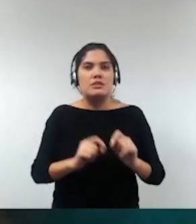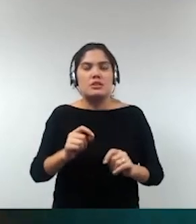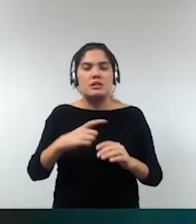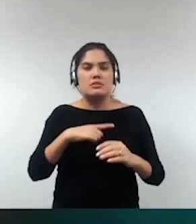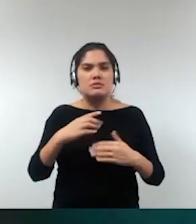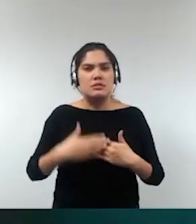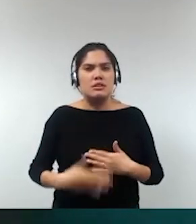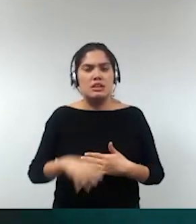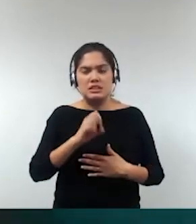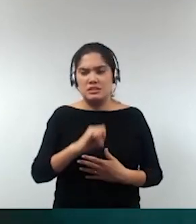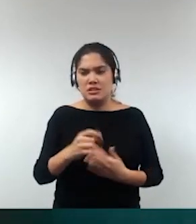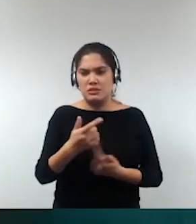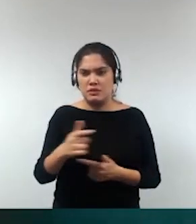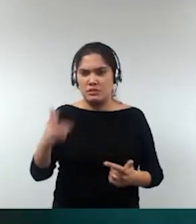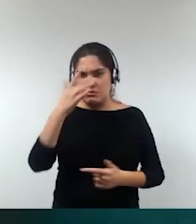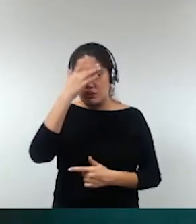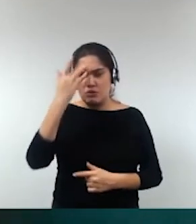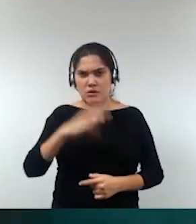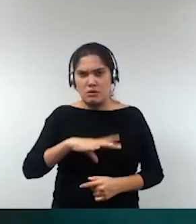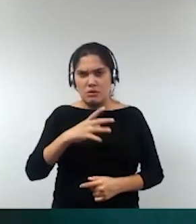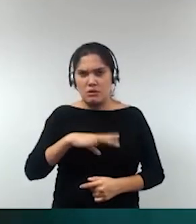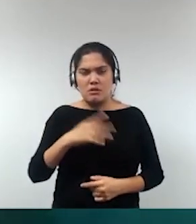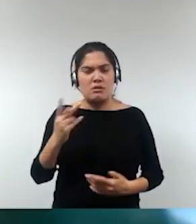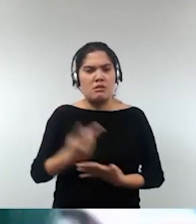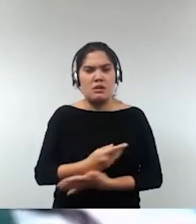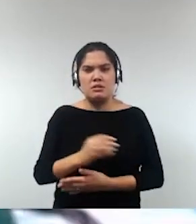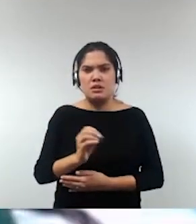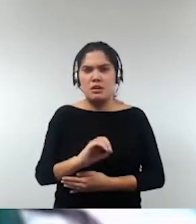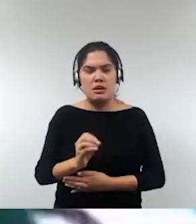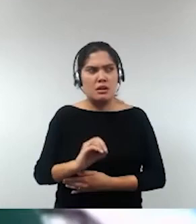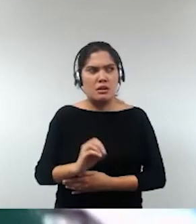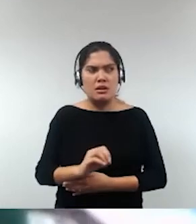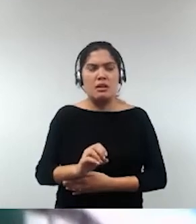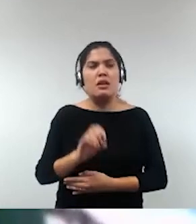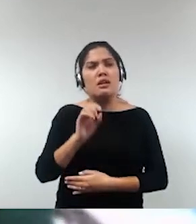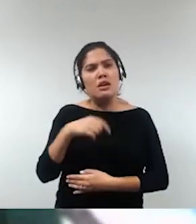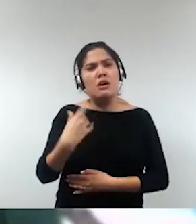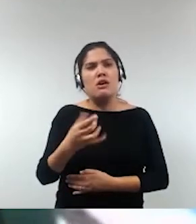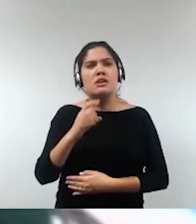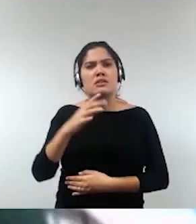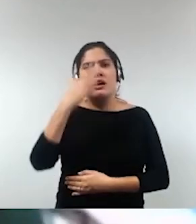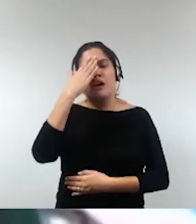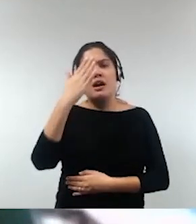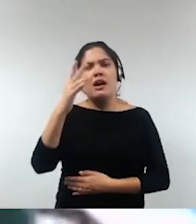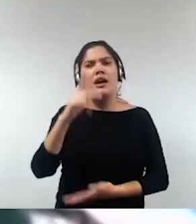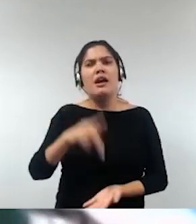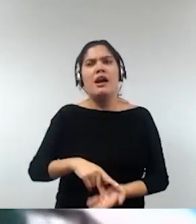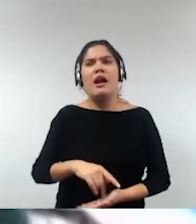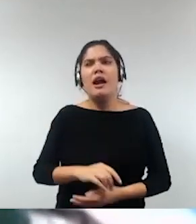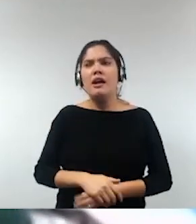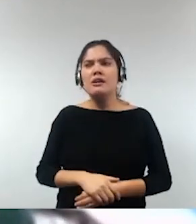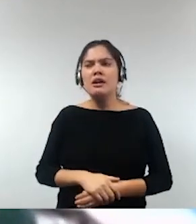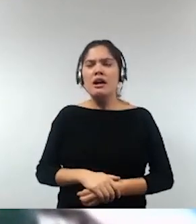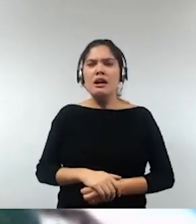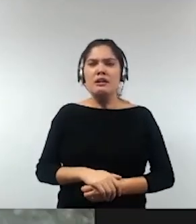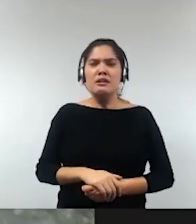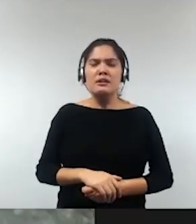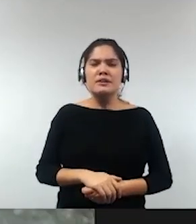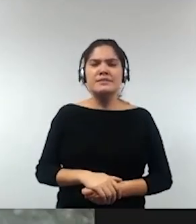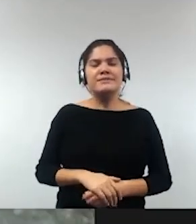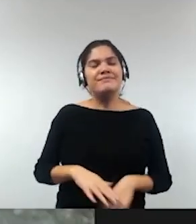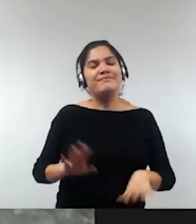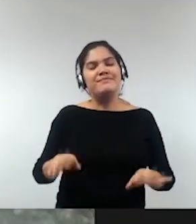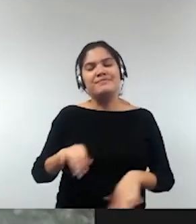adiante. Se não tiver essas pessoas corajosas, nada acontece. Então, é só agradecimento mesmo. Ai,